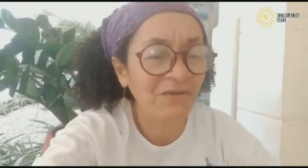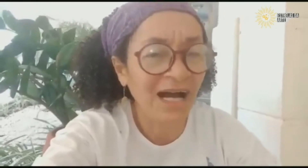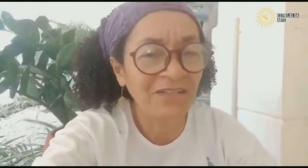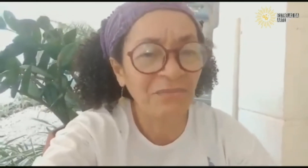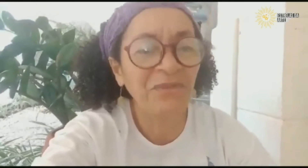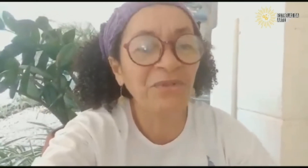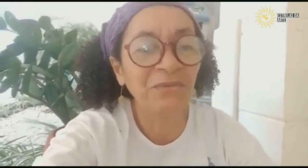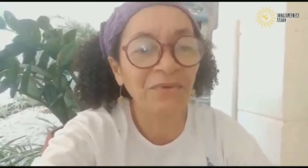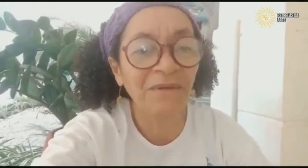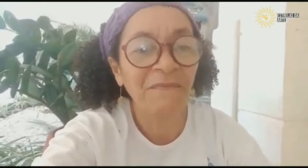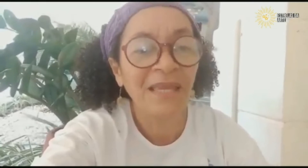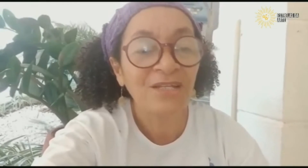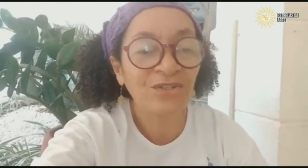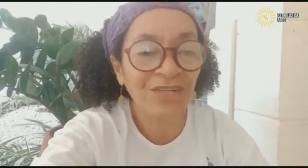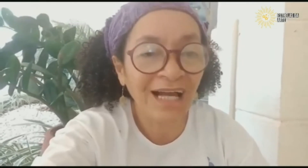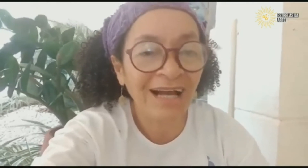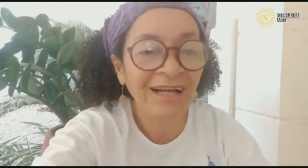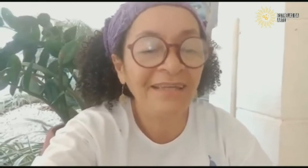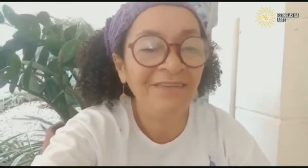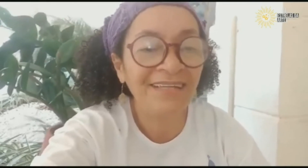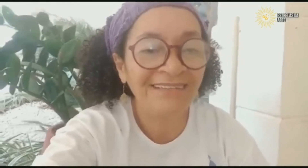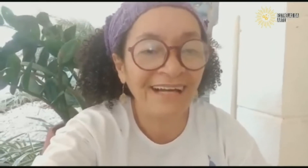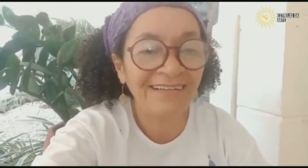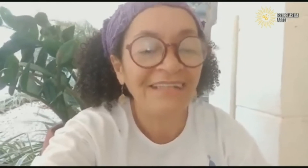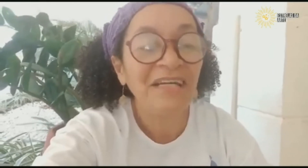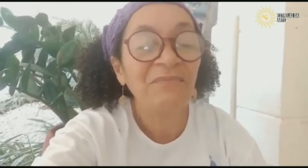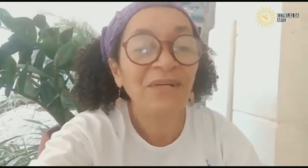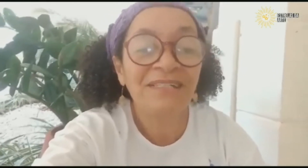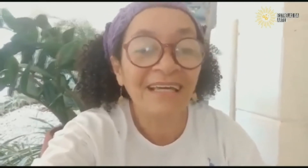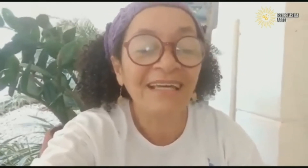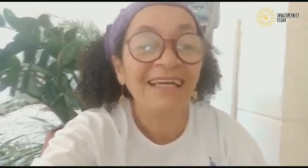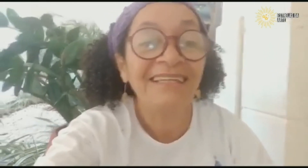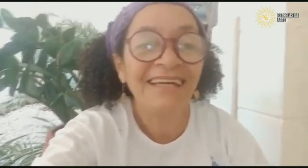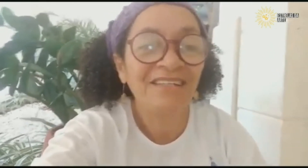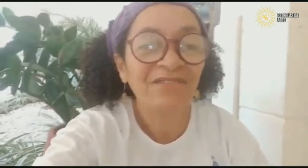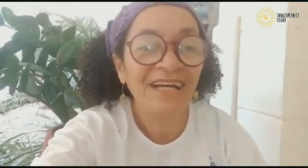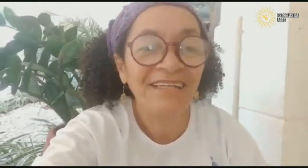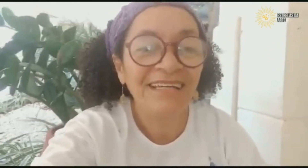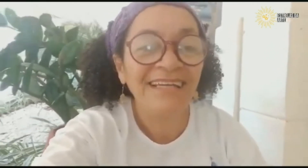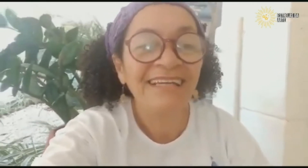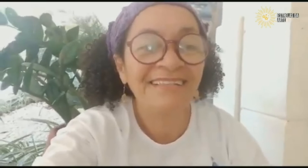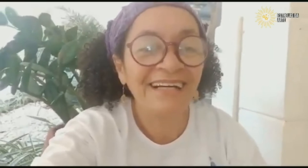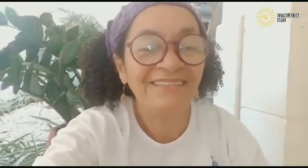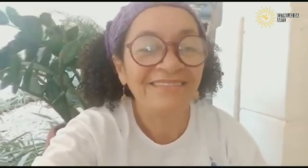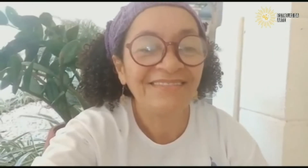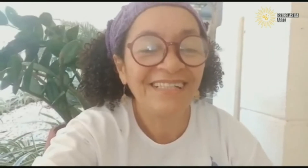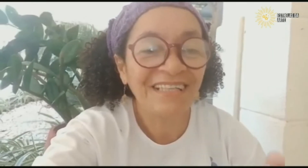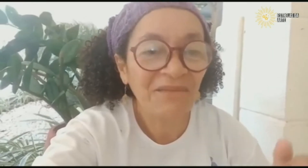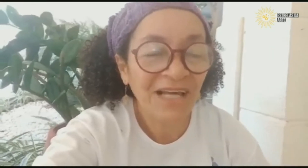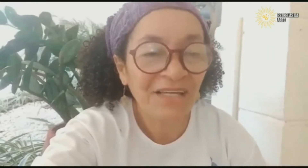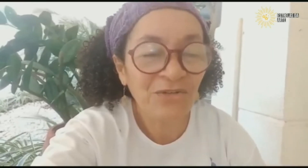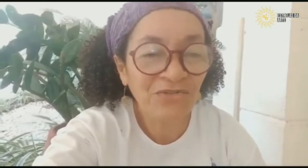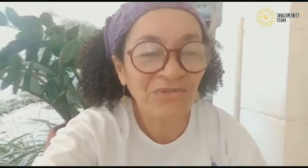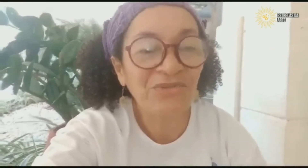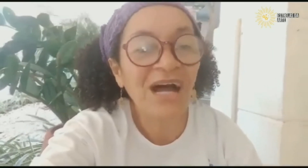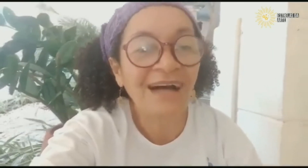inventar, acho que é uma arte muito boa, sonhar e inventar. Pois é, e é isso aí, então